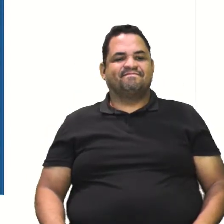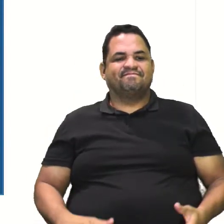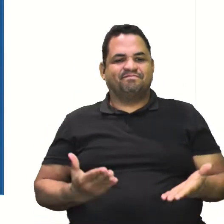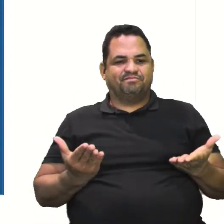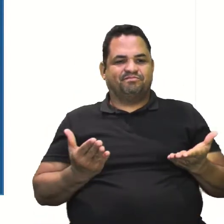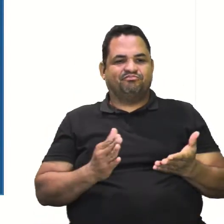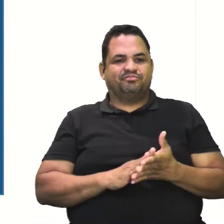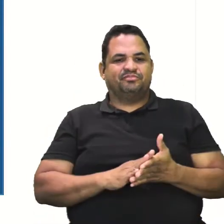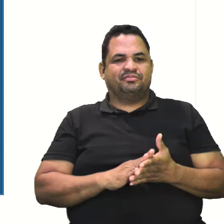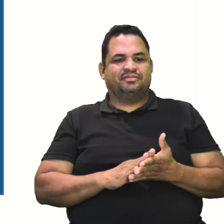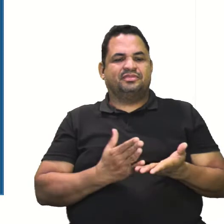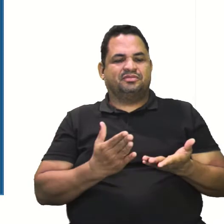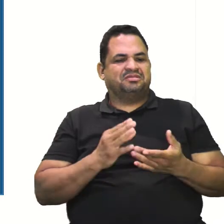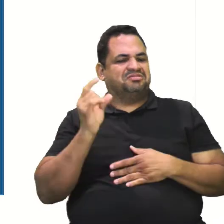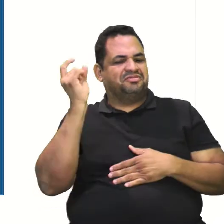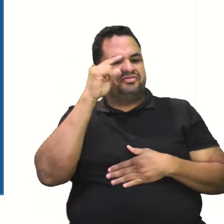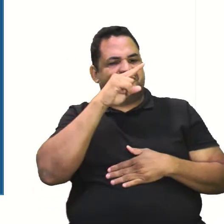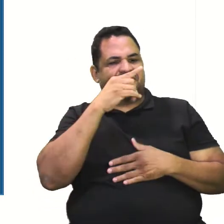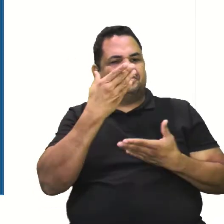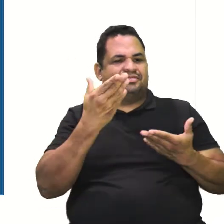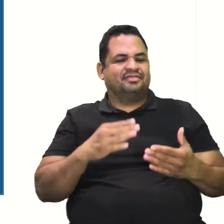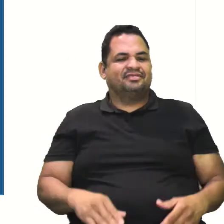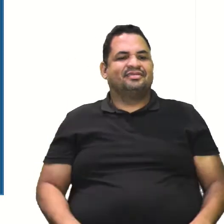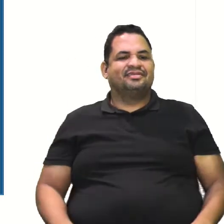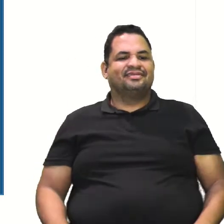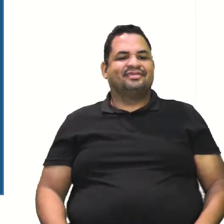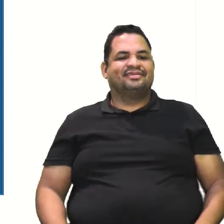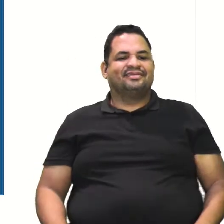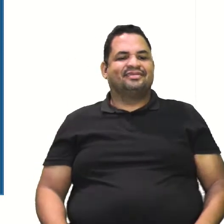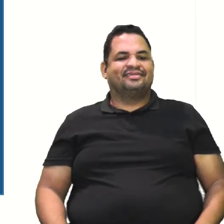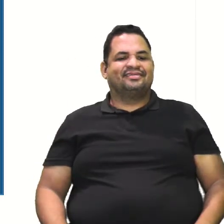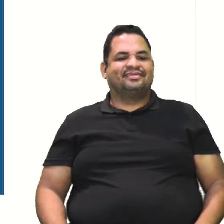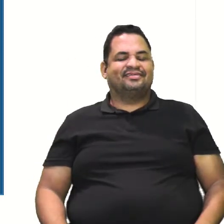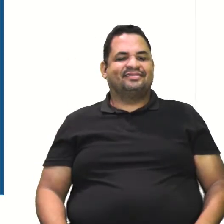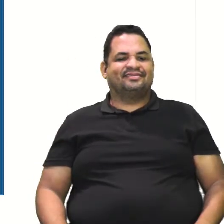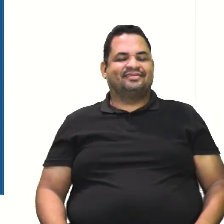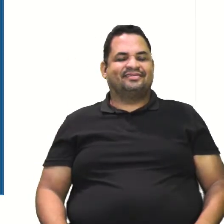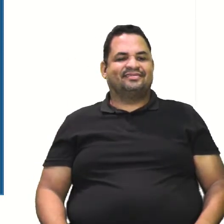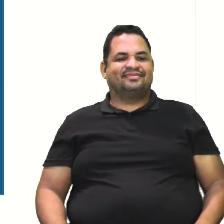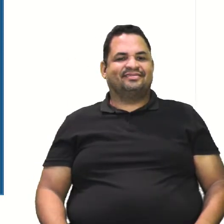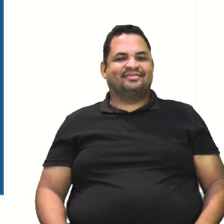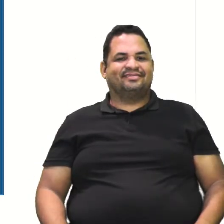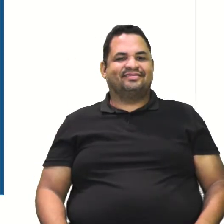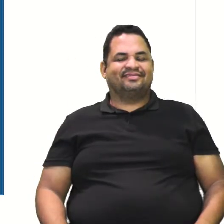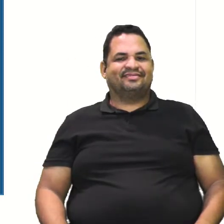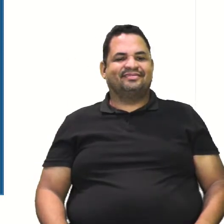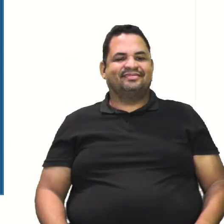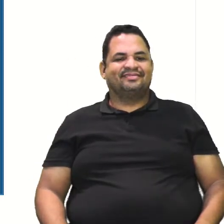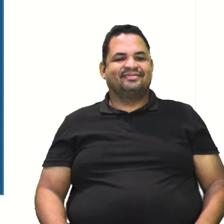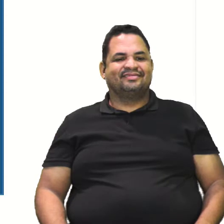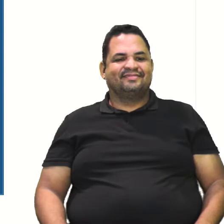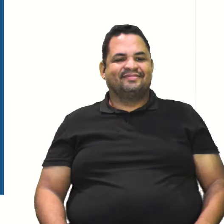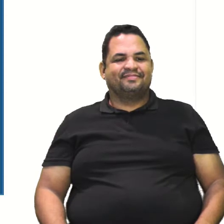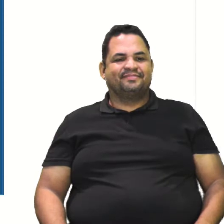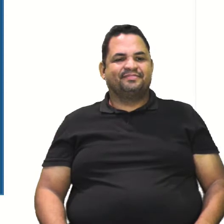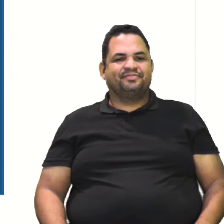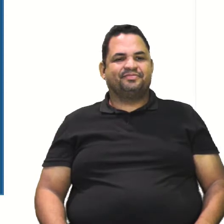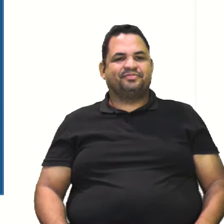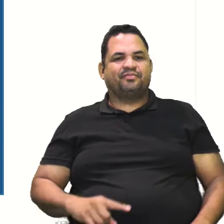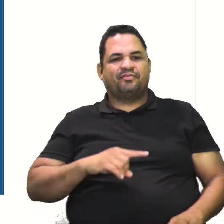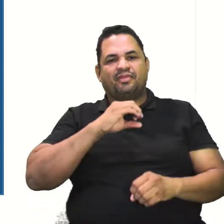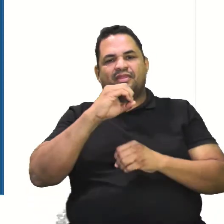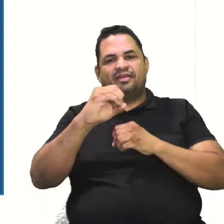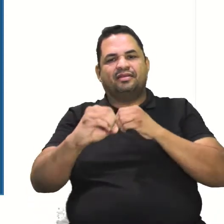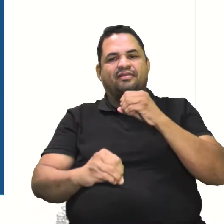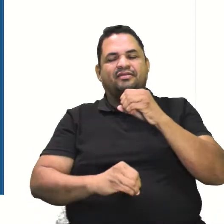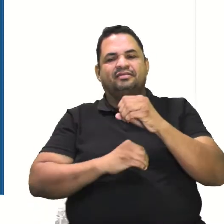graça e outras estão mais caras um pouquinho, não é? Uma estão mais cara. Essa aí tá mais de graça, eu acho. Tá né? de graça. Os planetas giram em